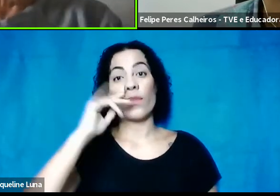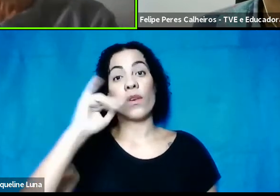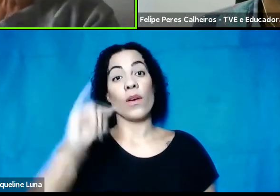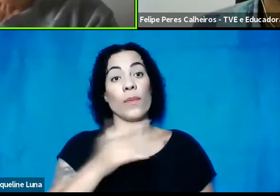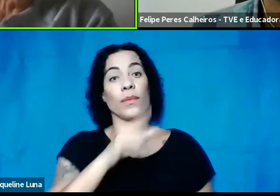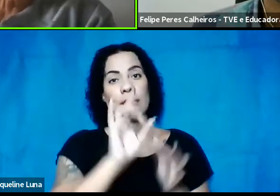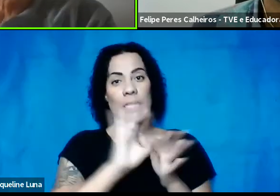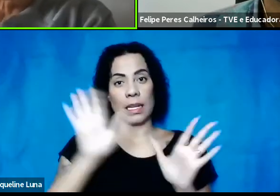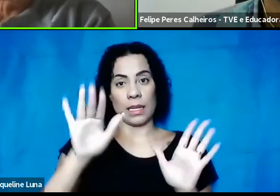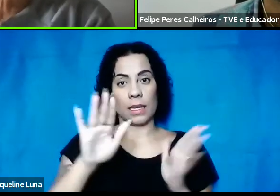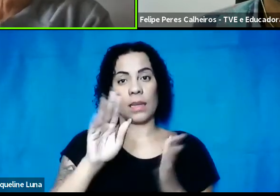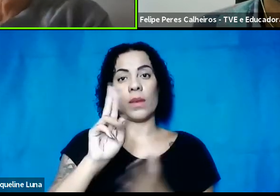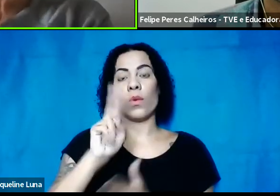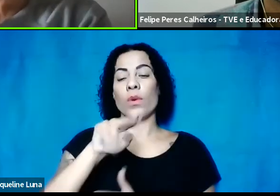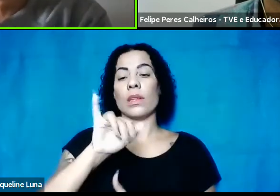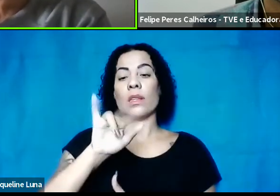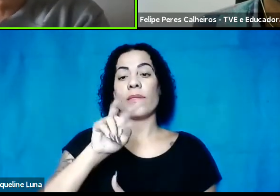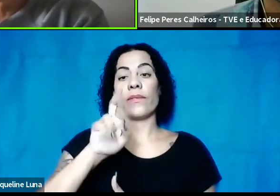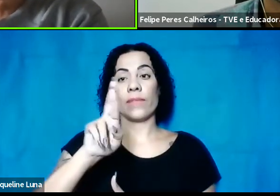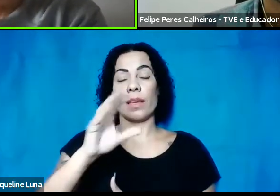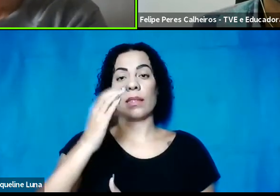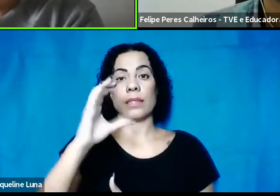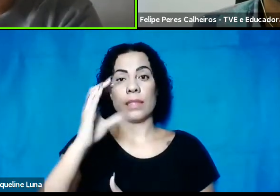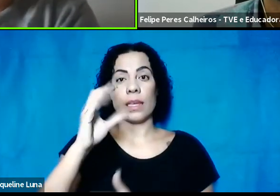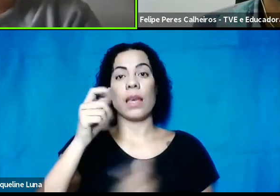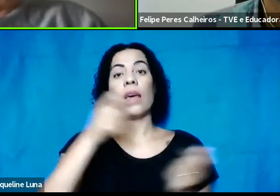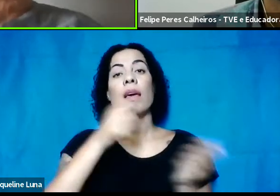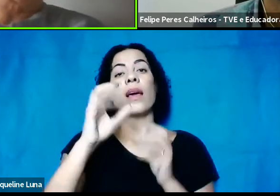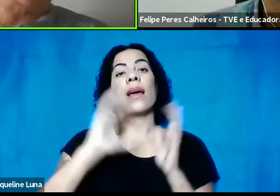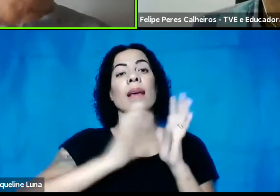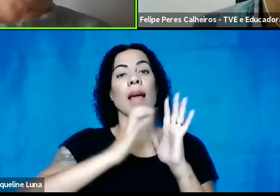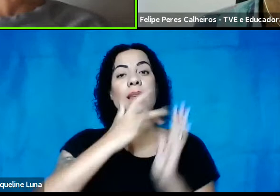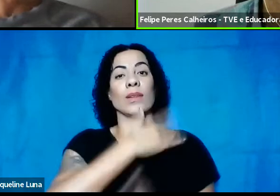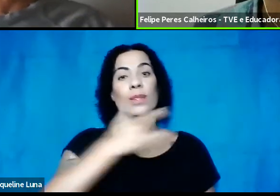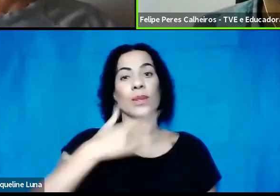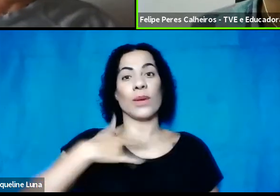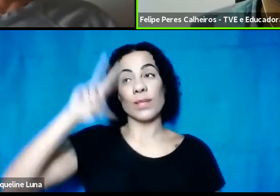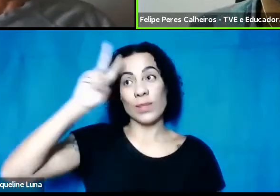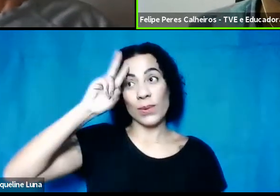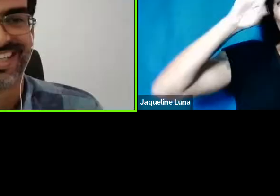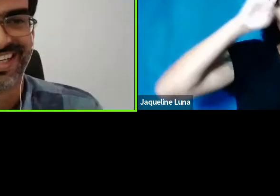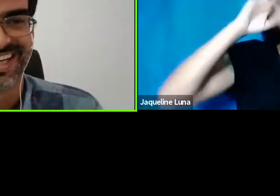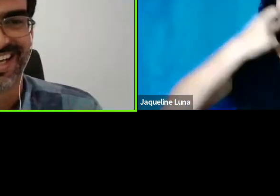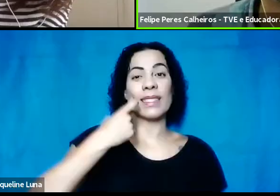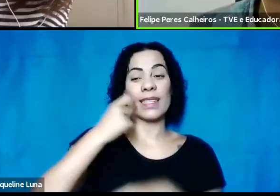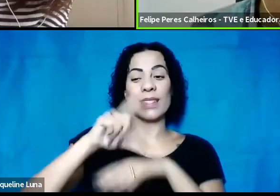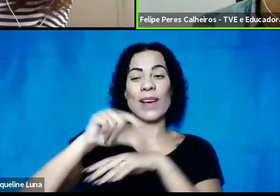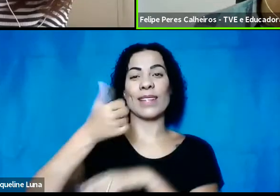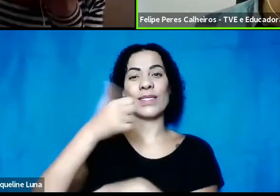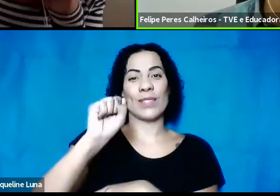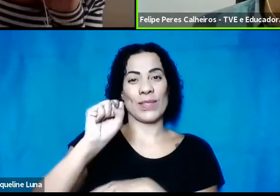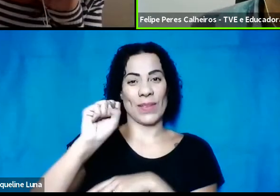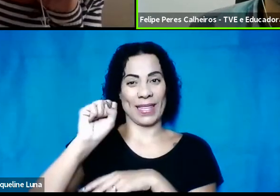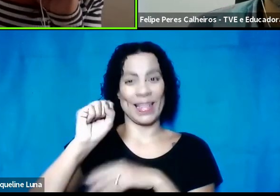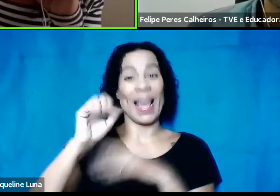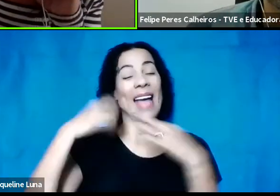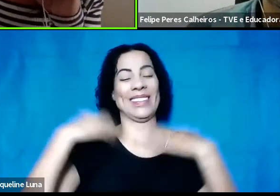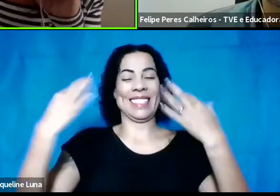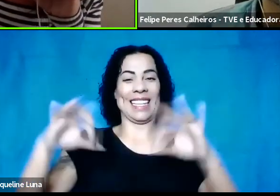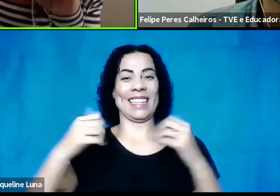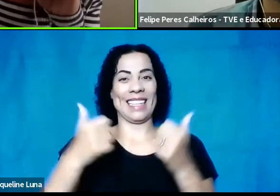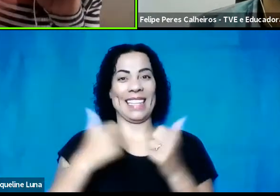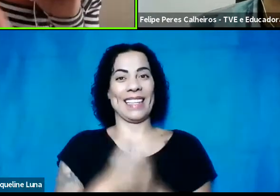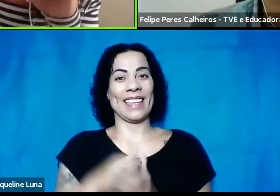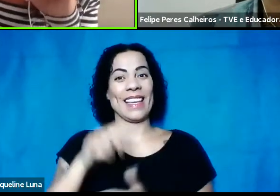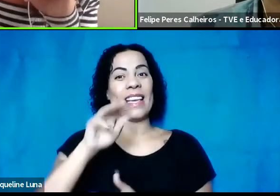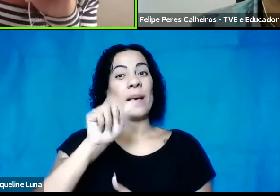Ó, Universciência no Canal Saúde, segunda, quarta e sexta, 18 horas. Acertei, pronto. A Márcia, então é, ela isso, é